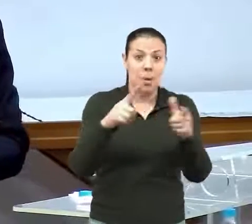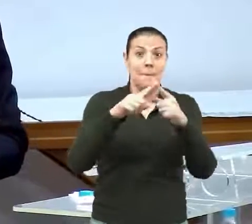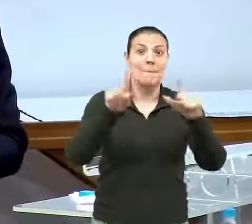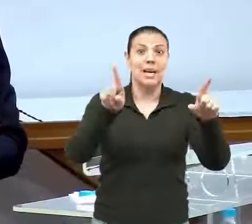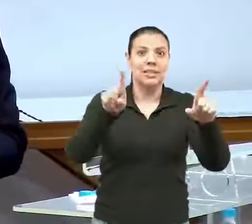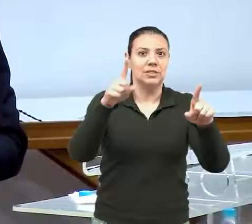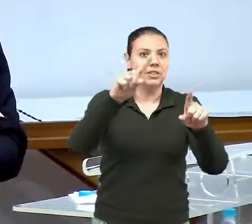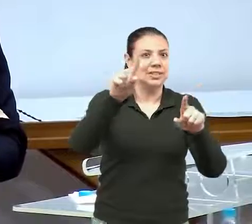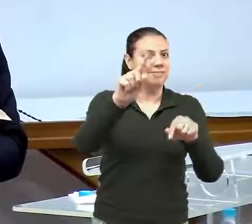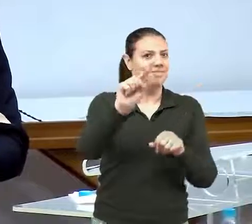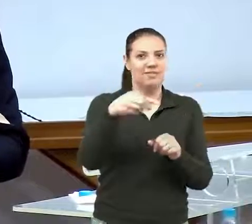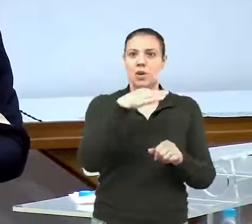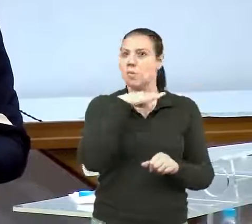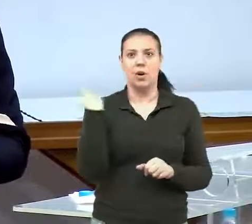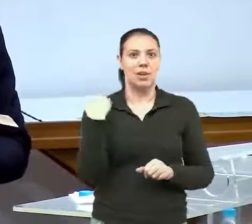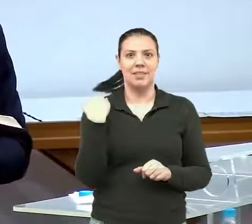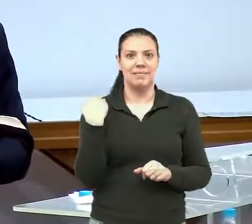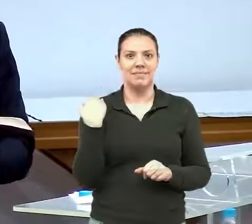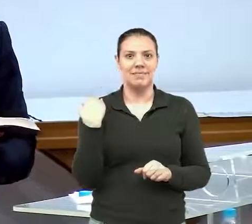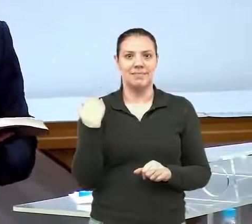você, é a promessa dele.